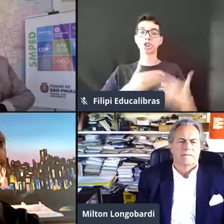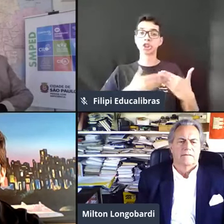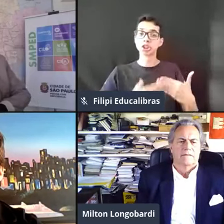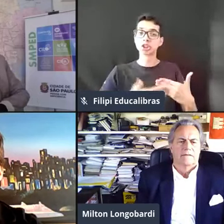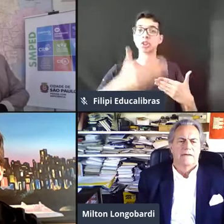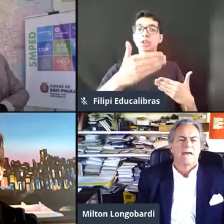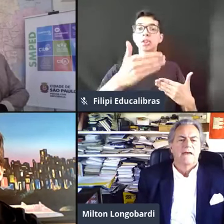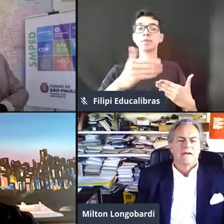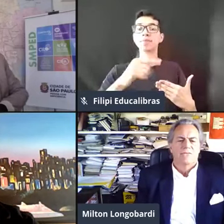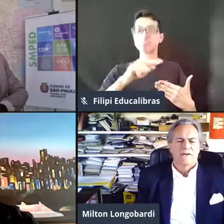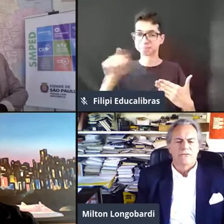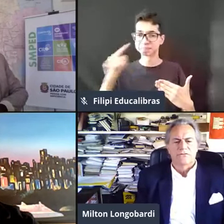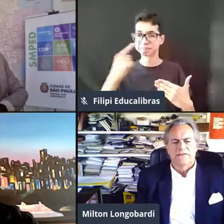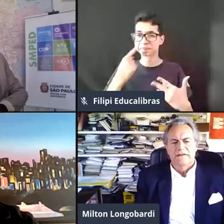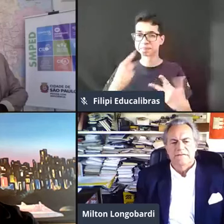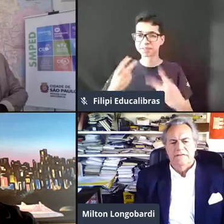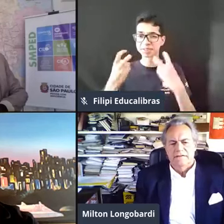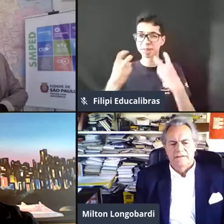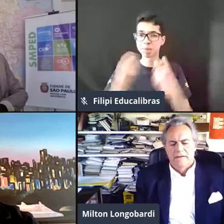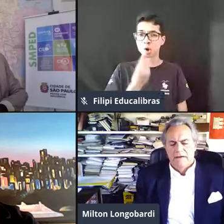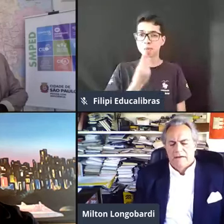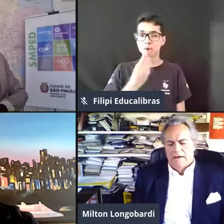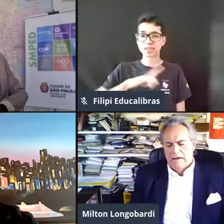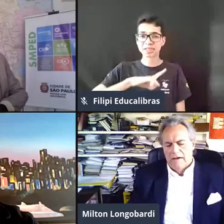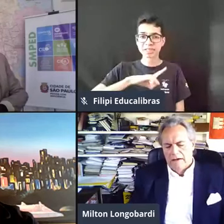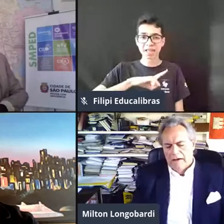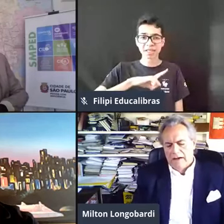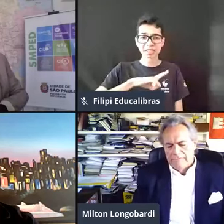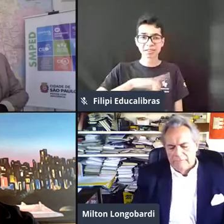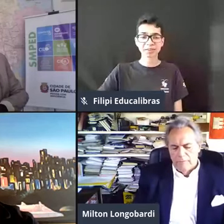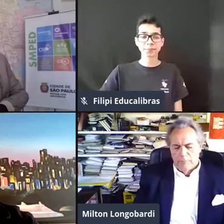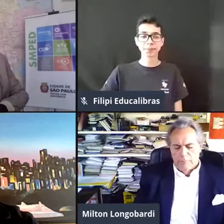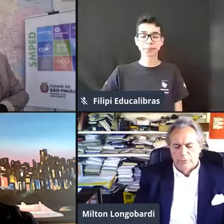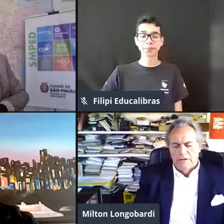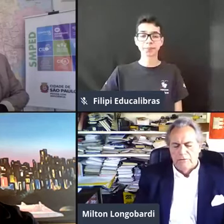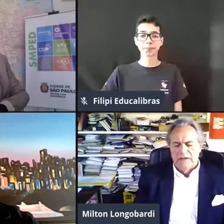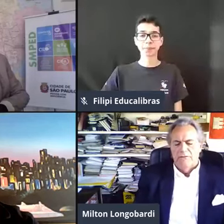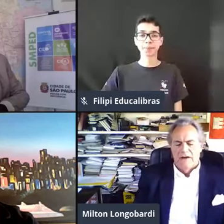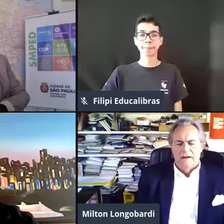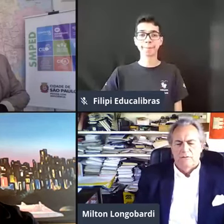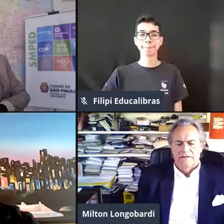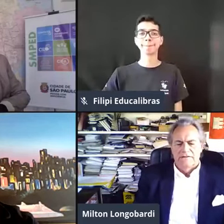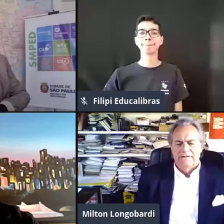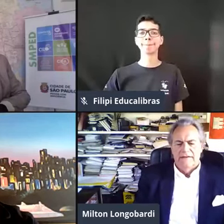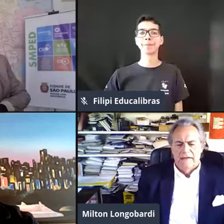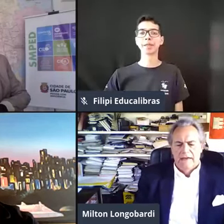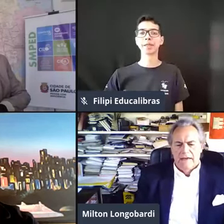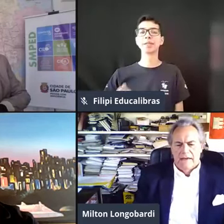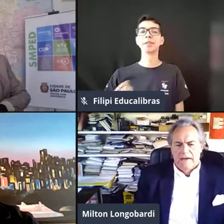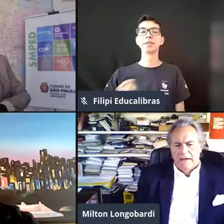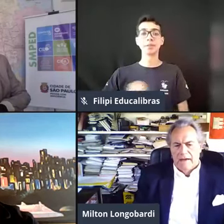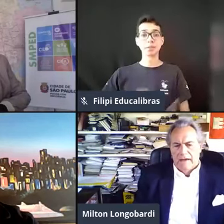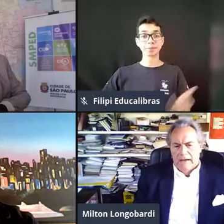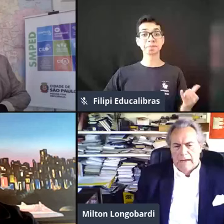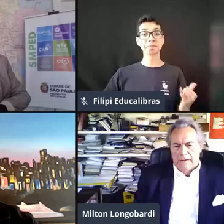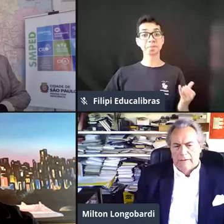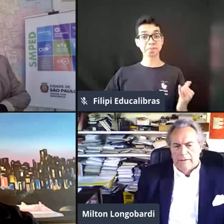crise? Vejo sim, Cid. Porque o que vai acontecer?